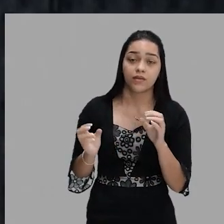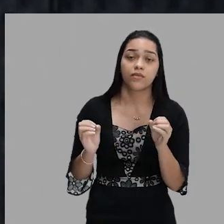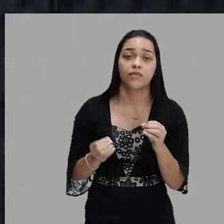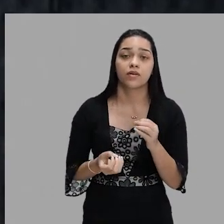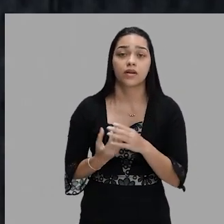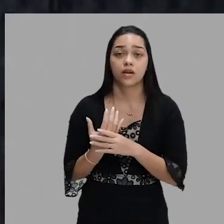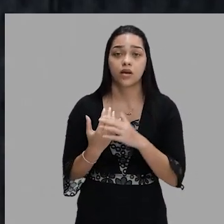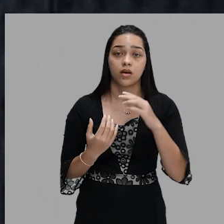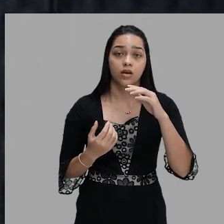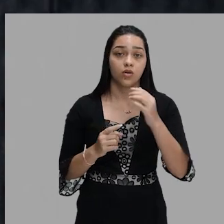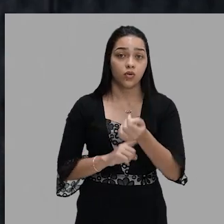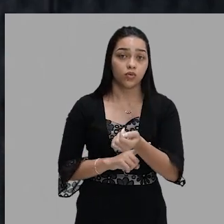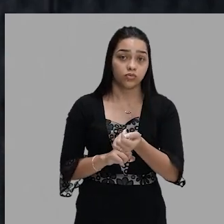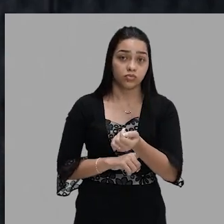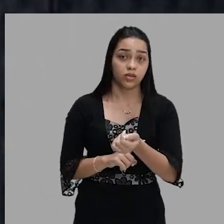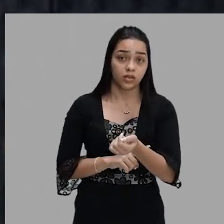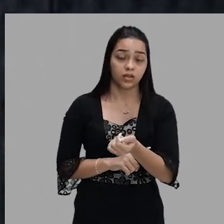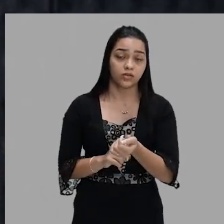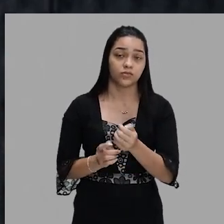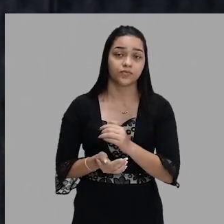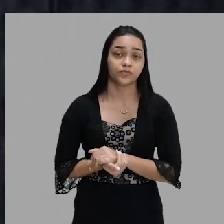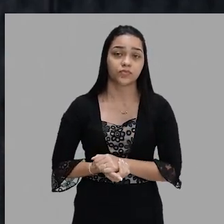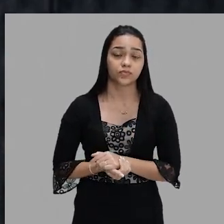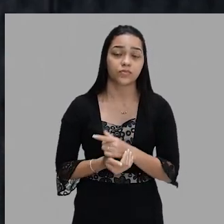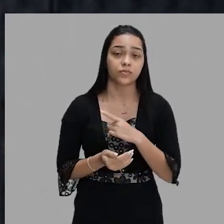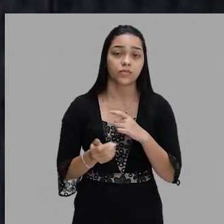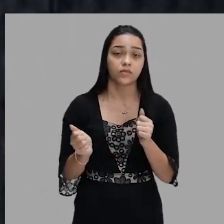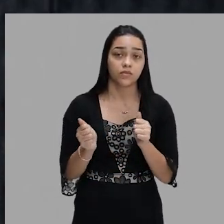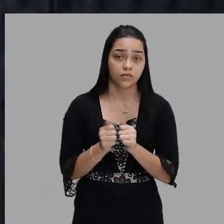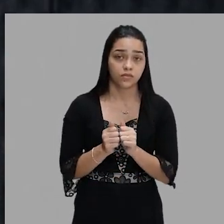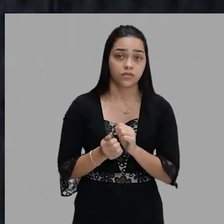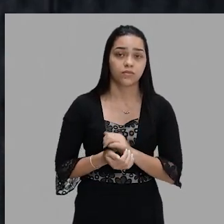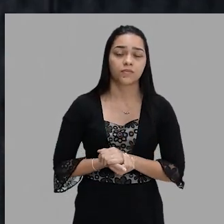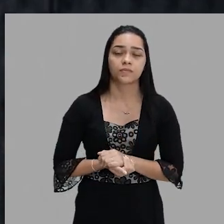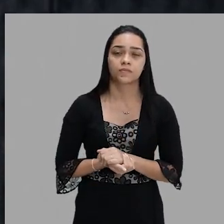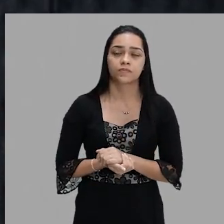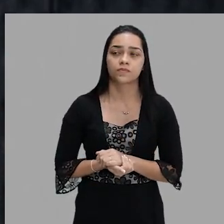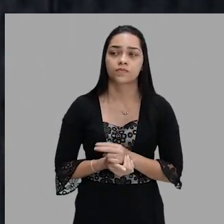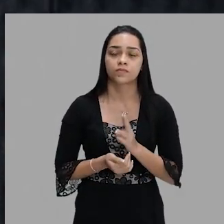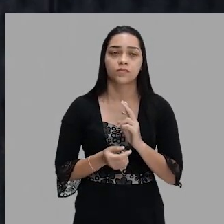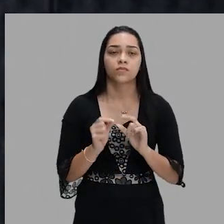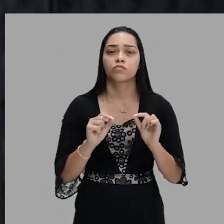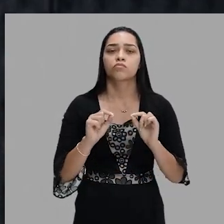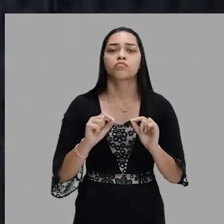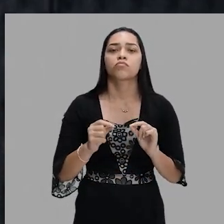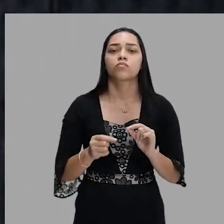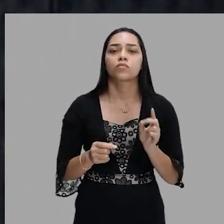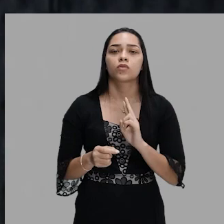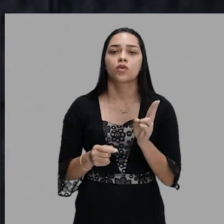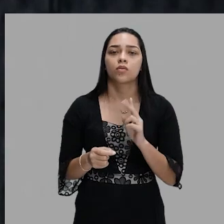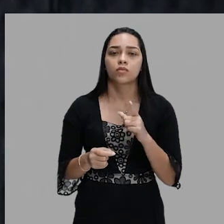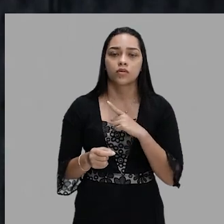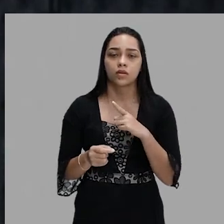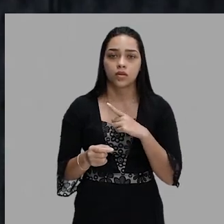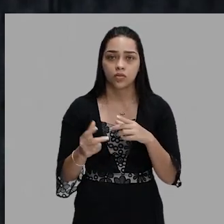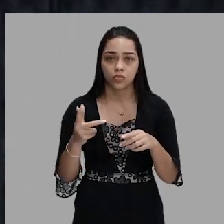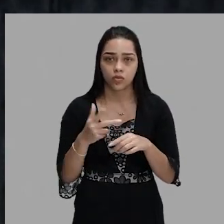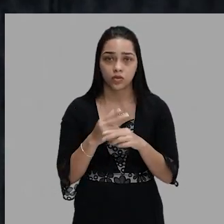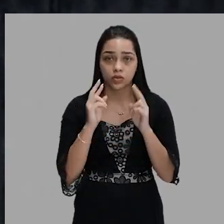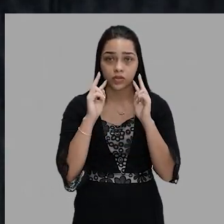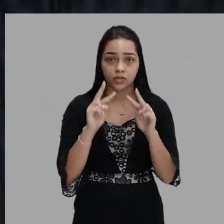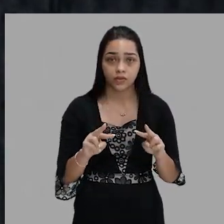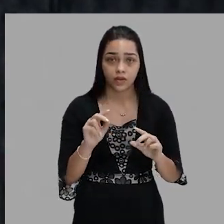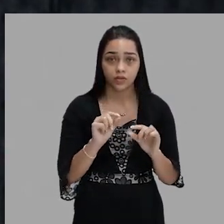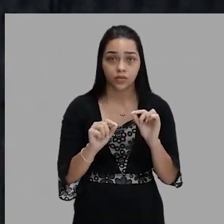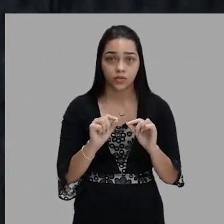o nervo, daqui é um nervo espinhal, que parte da medula espinhal. De que é feito um nervo? Fiz um corte dele e vou observar aqui,